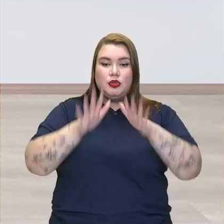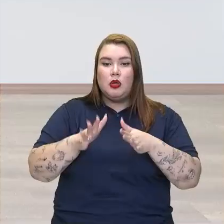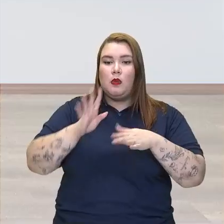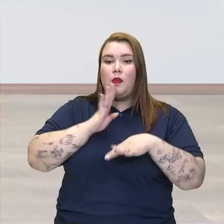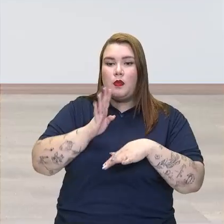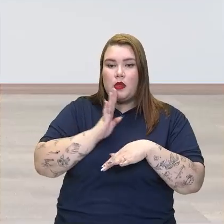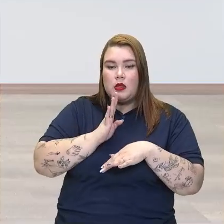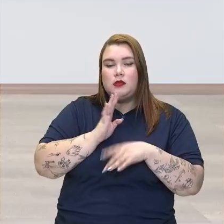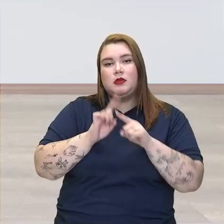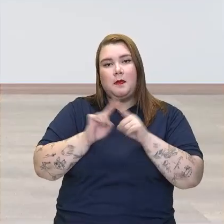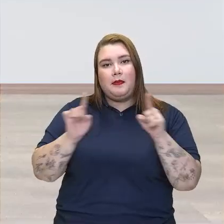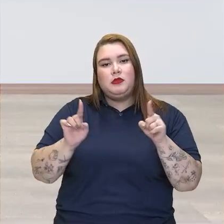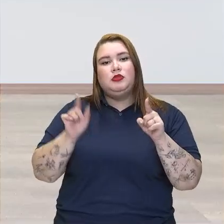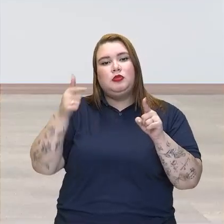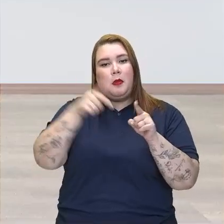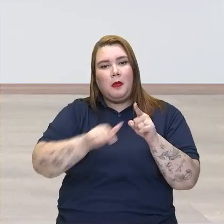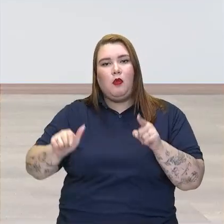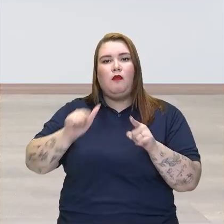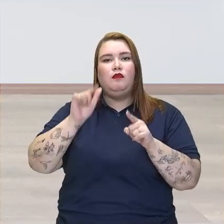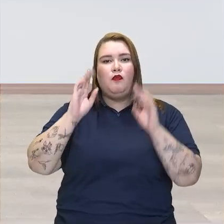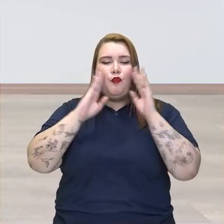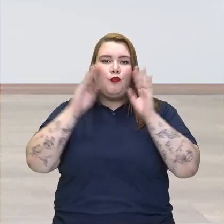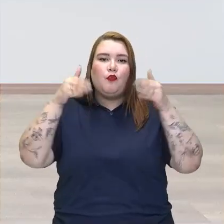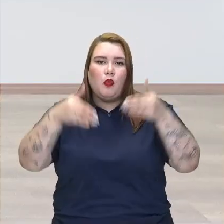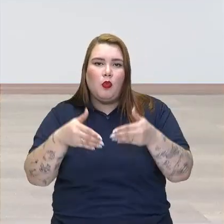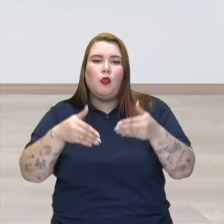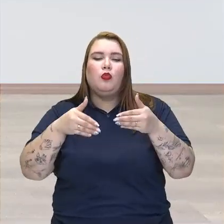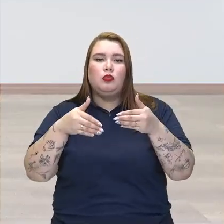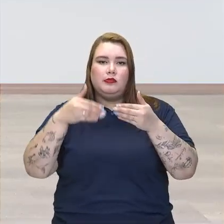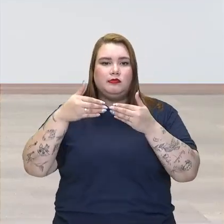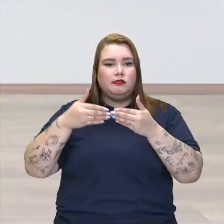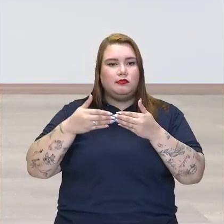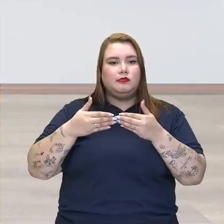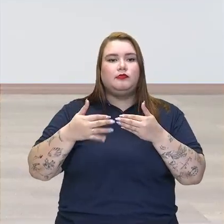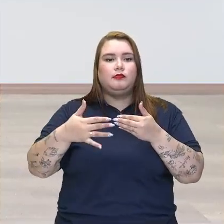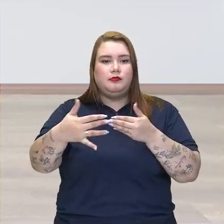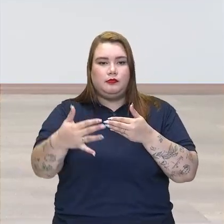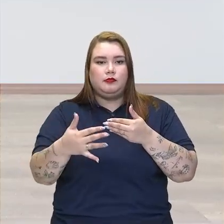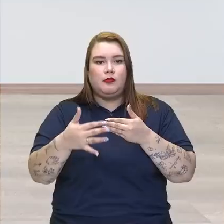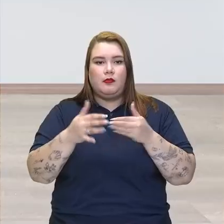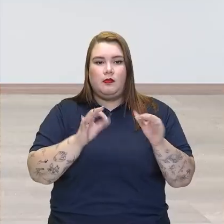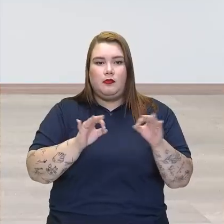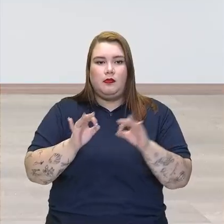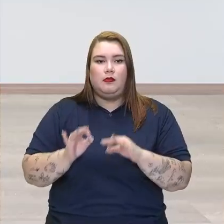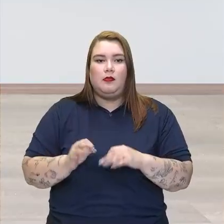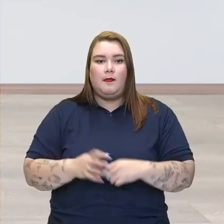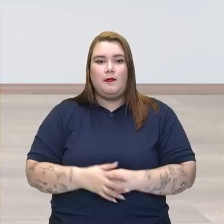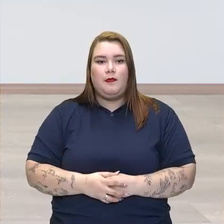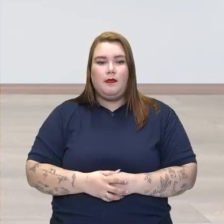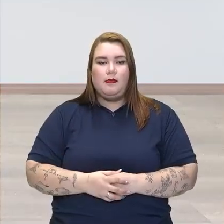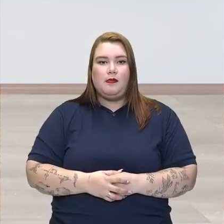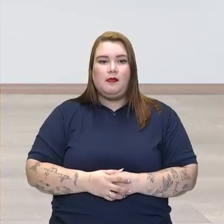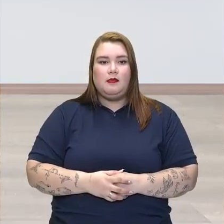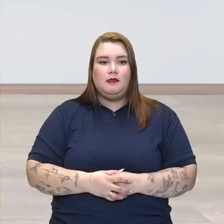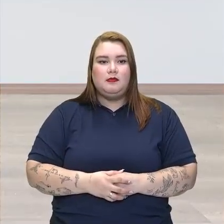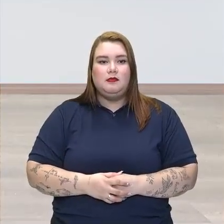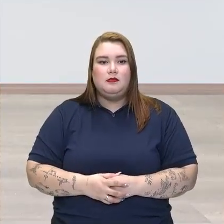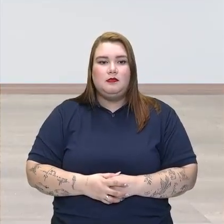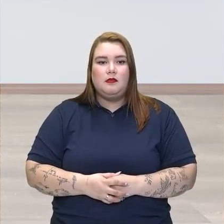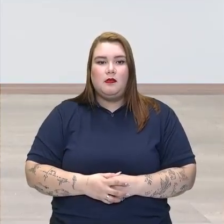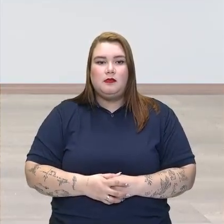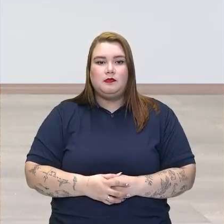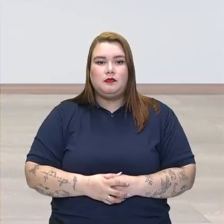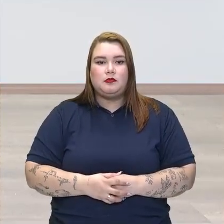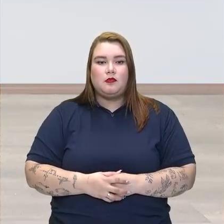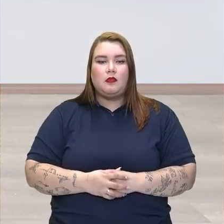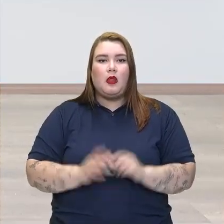vão ser muito mais trabalhadas durante o ano, né, professora Ellen? Vão fazer parte da nossa rotina aí, né? Exatamente. Mas, Ellen,